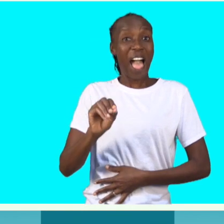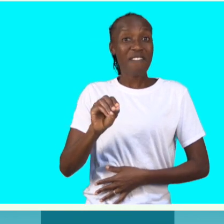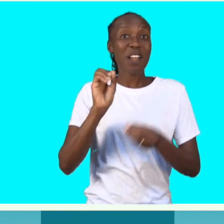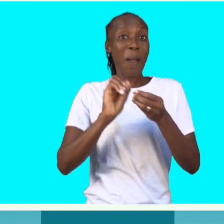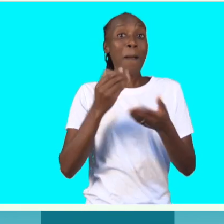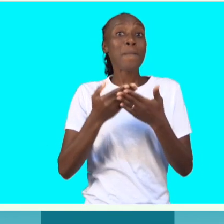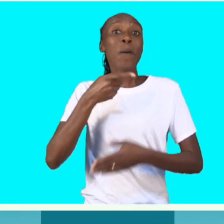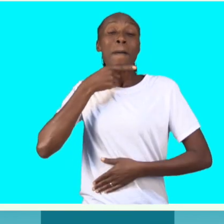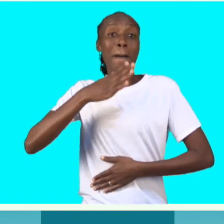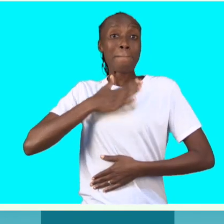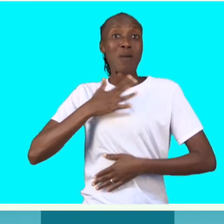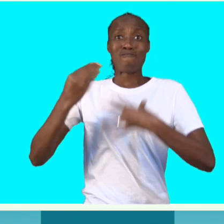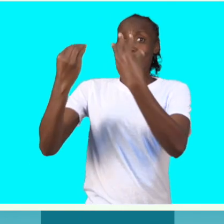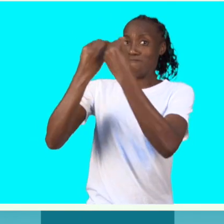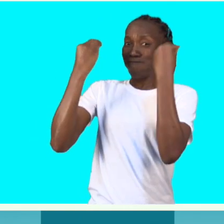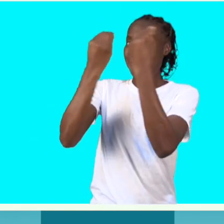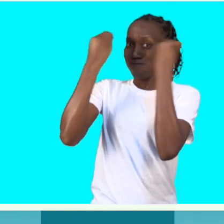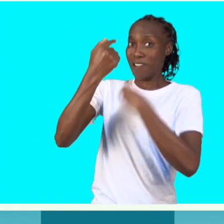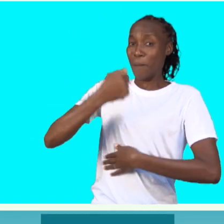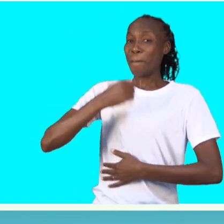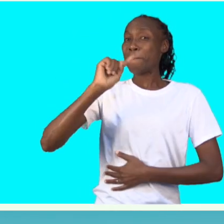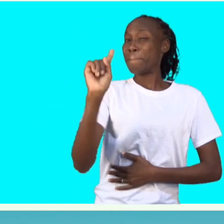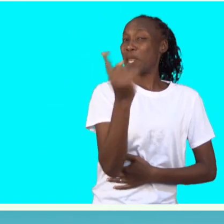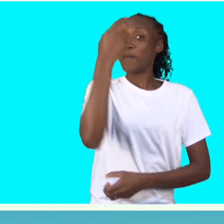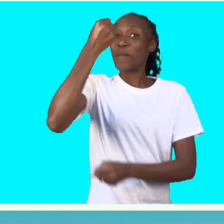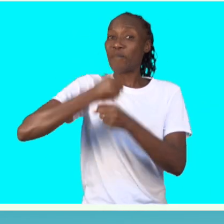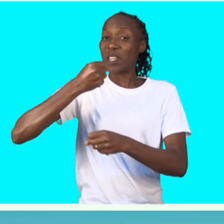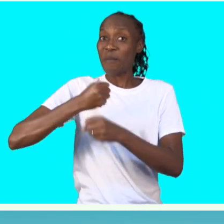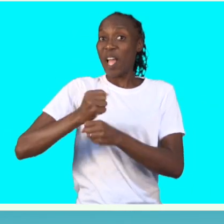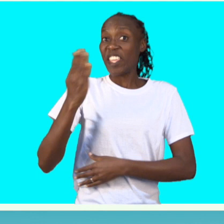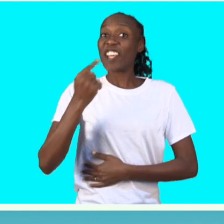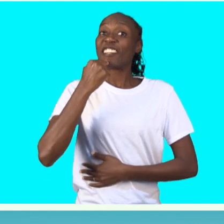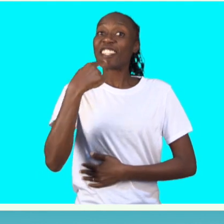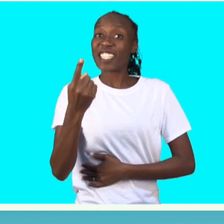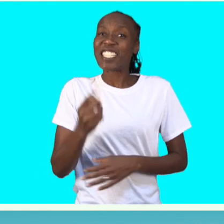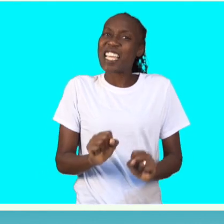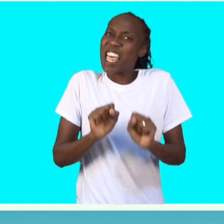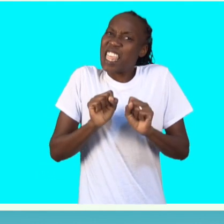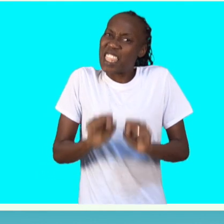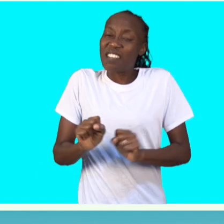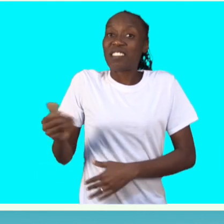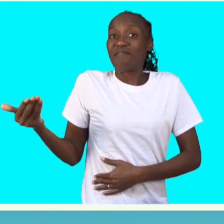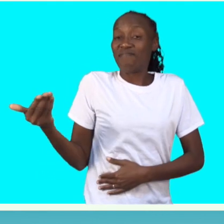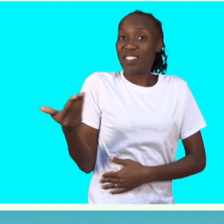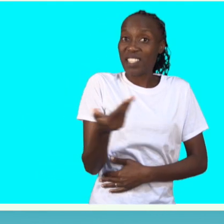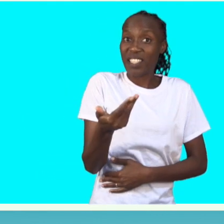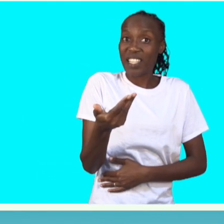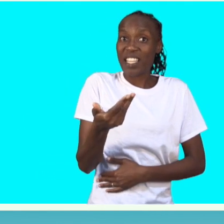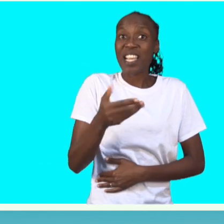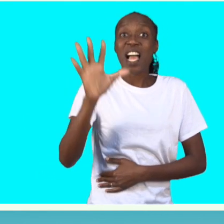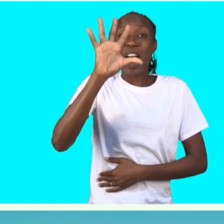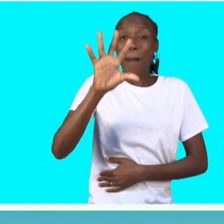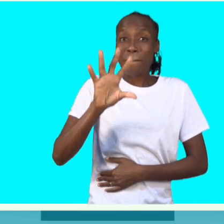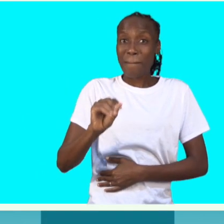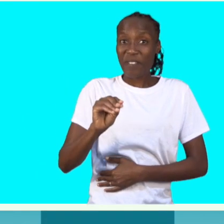o meu pai, o mestre, ensinou-me, o primeiro trabalho que ele disse para eu levar a sério foi exatamente